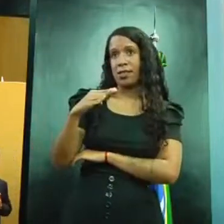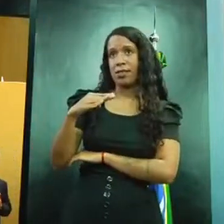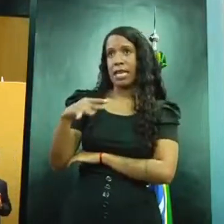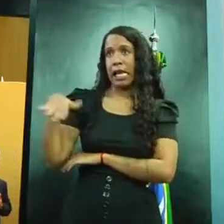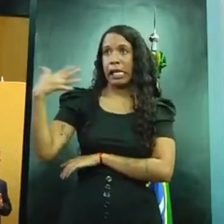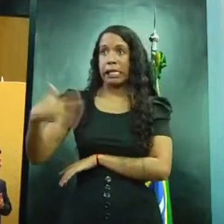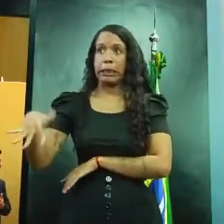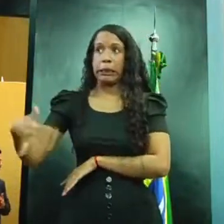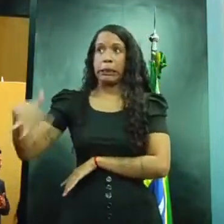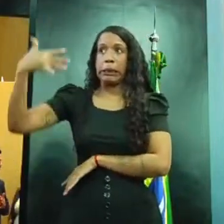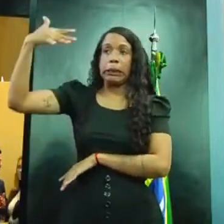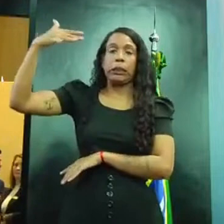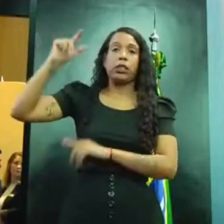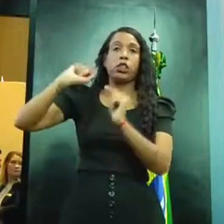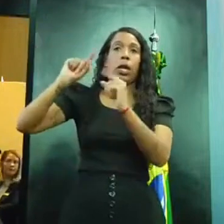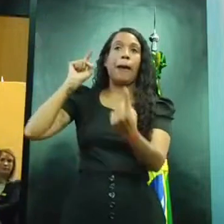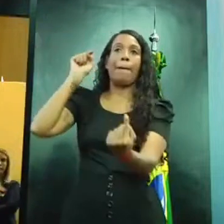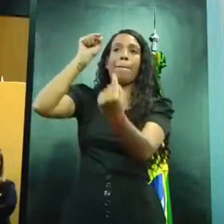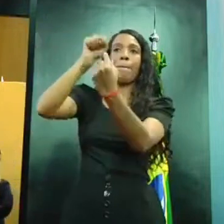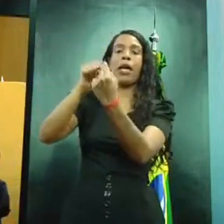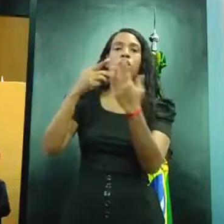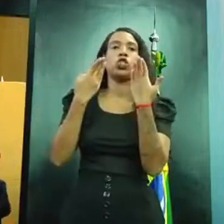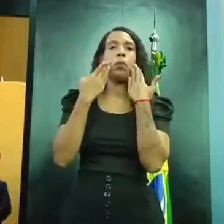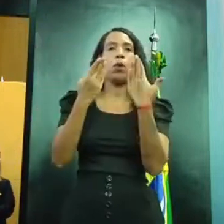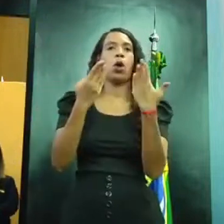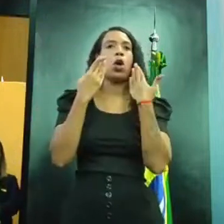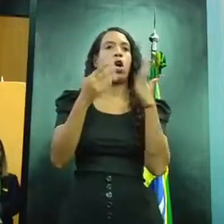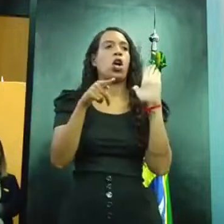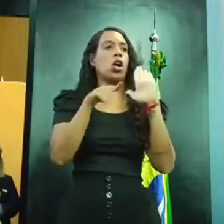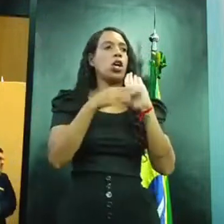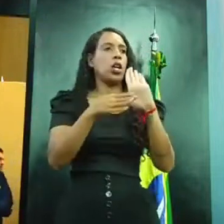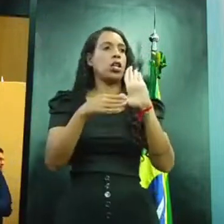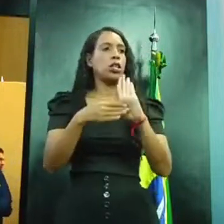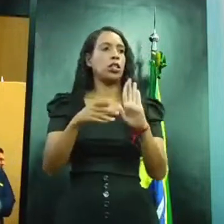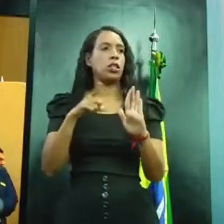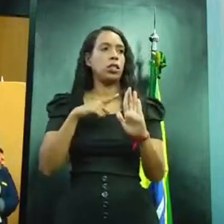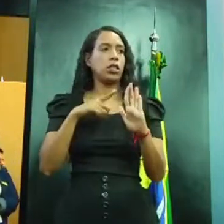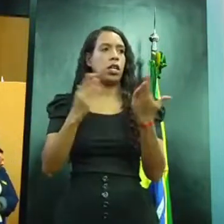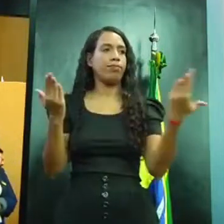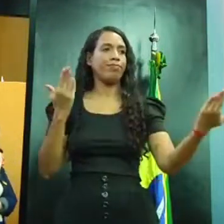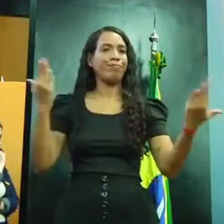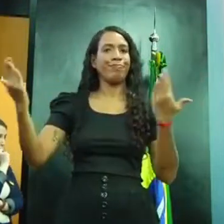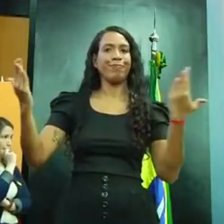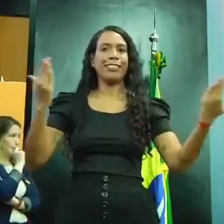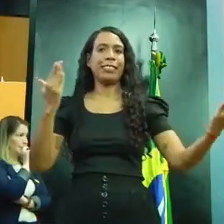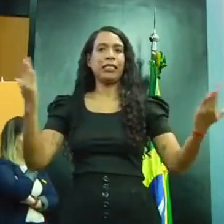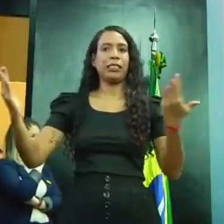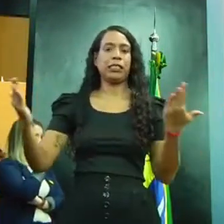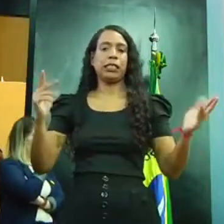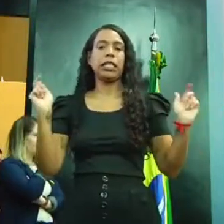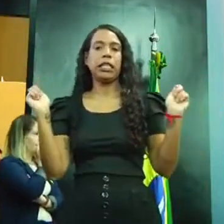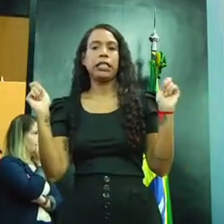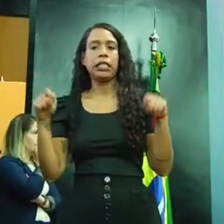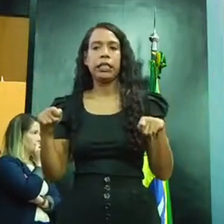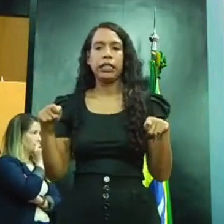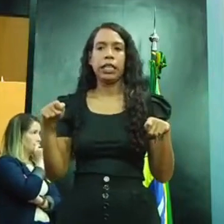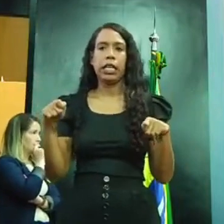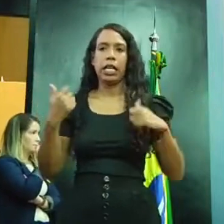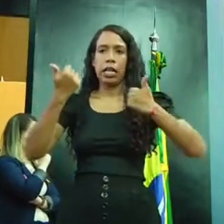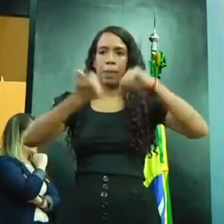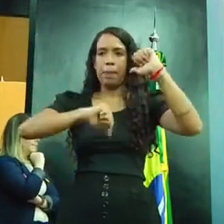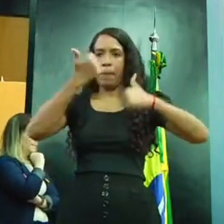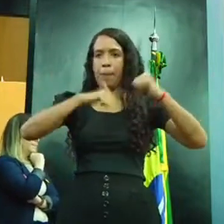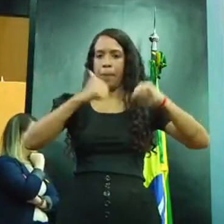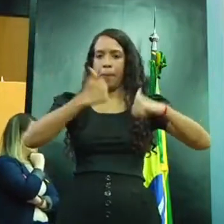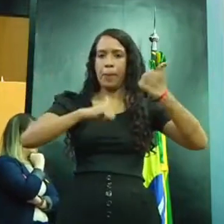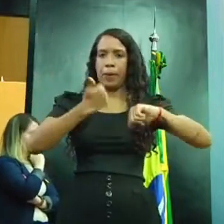de metas, de indicadores, de parâmetros que nos permitam avaliar